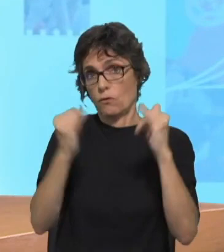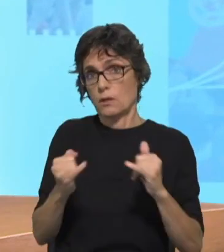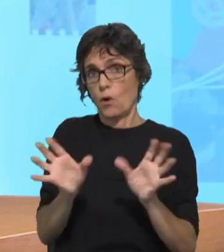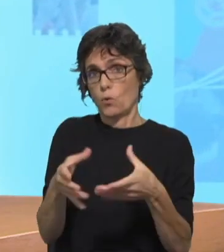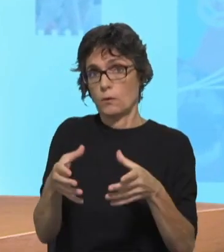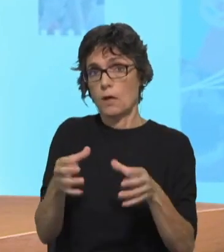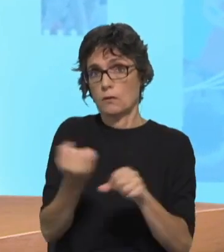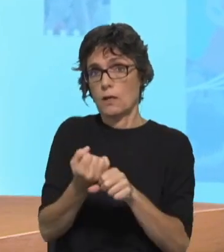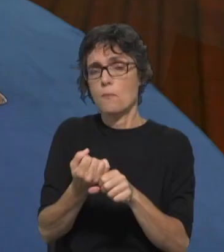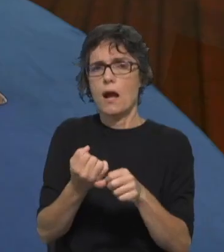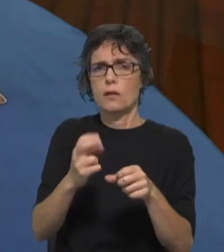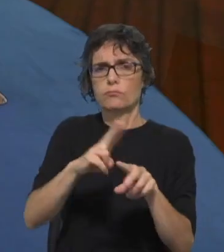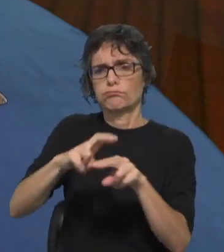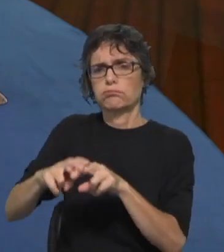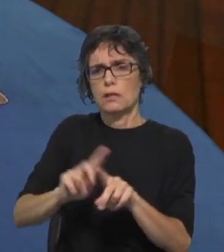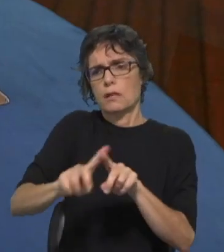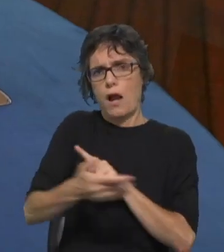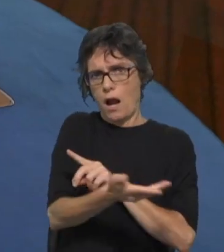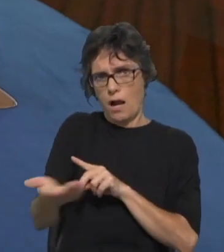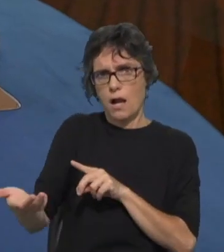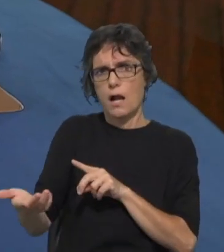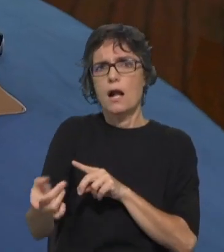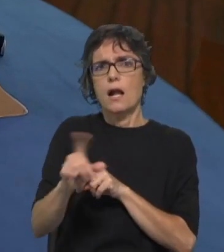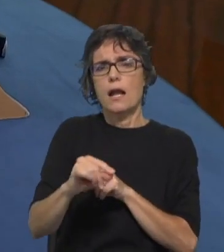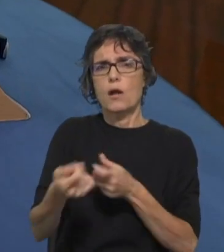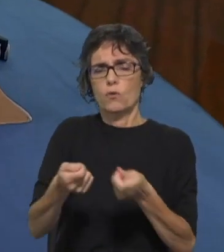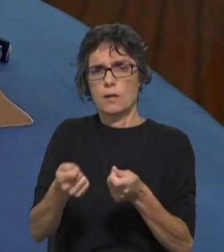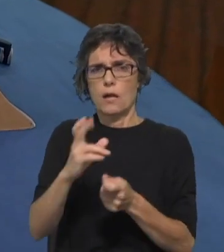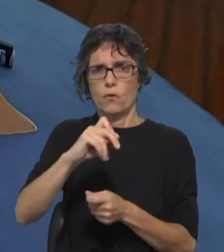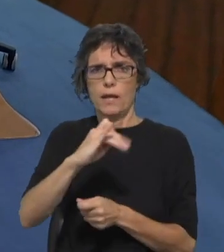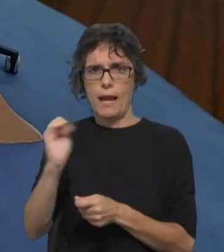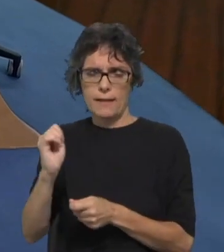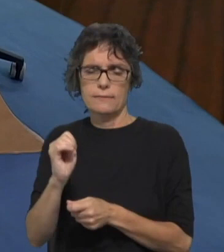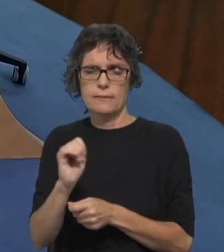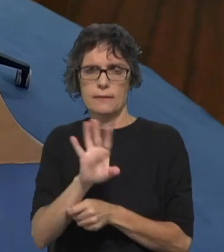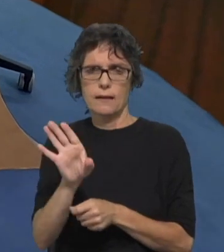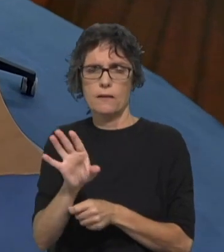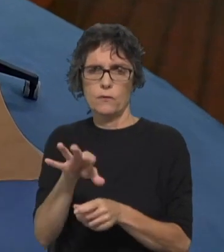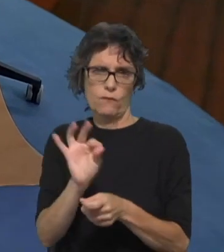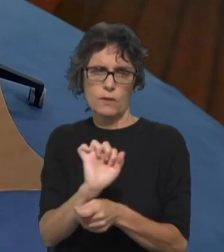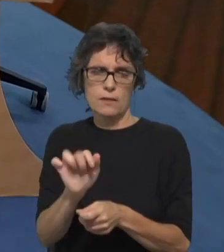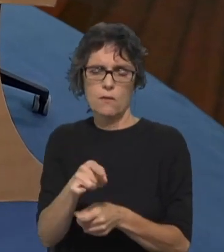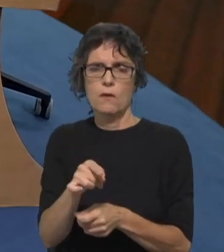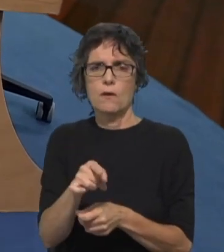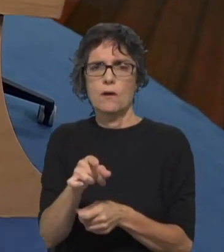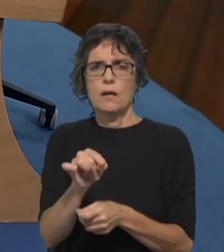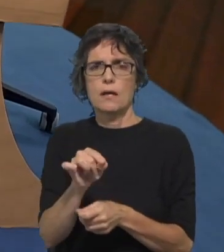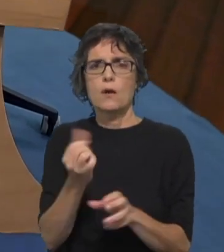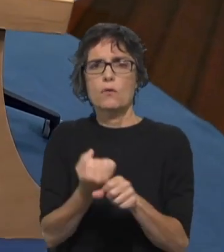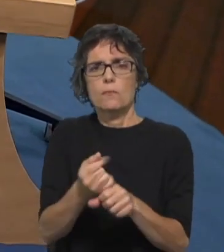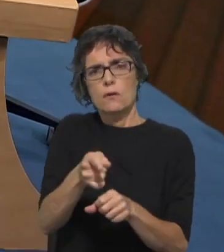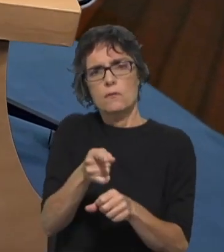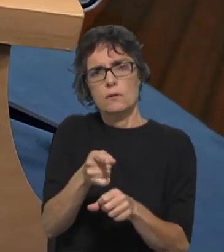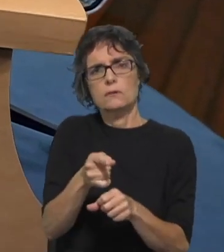equipa multidisciplinar, coordenado pela Fundação AIS, e é um trabalho que é visto como um dos